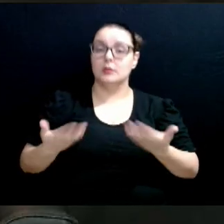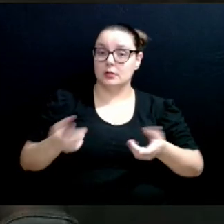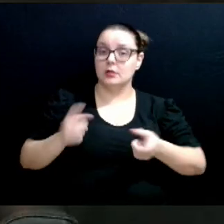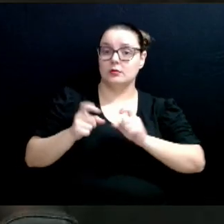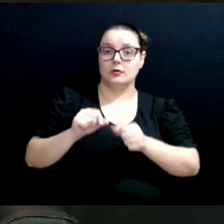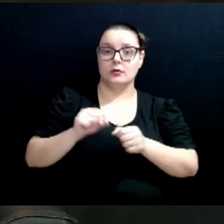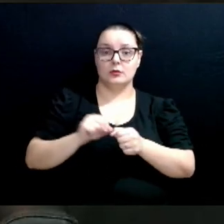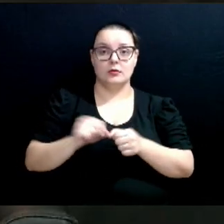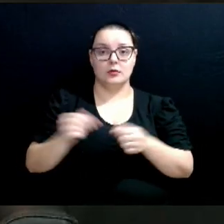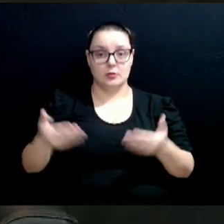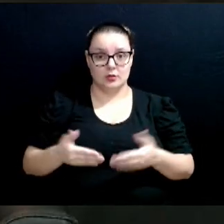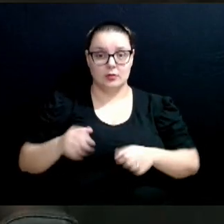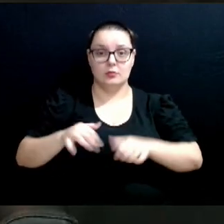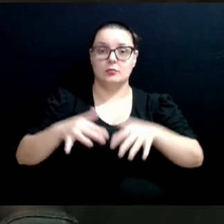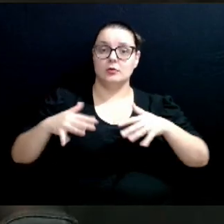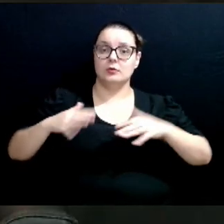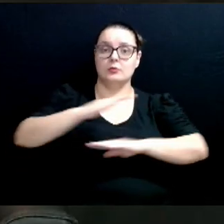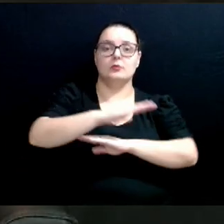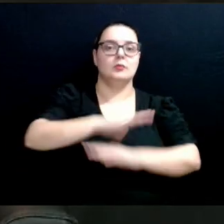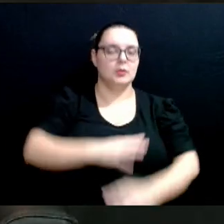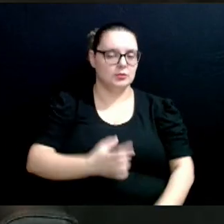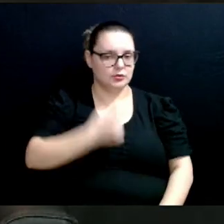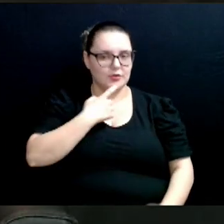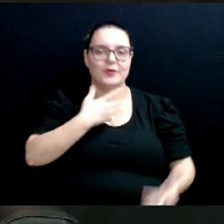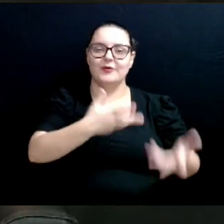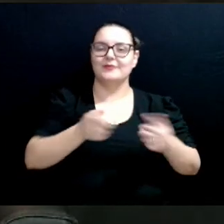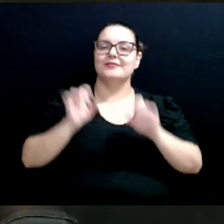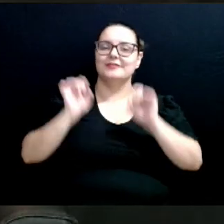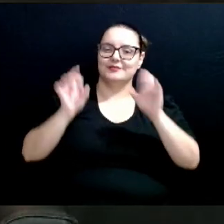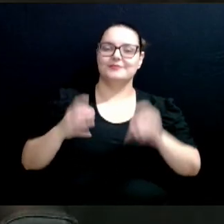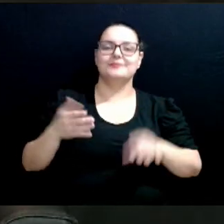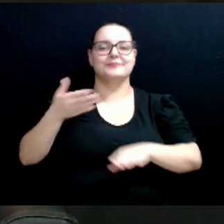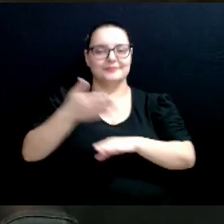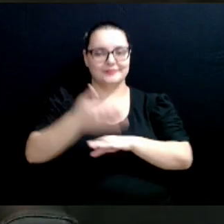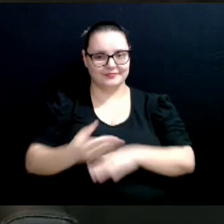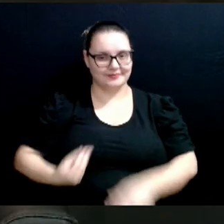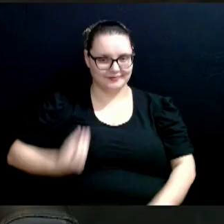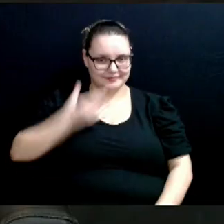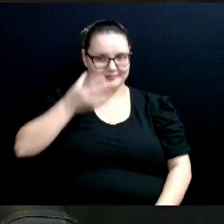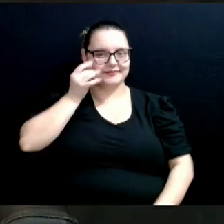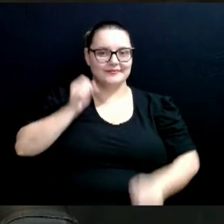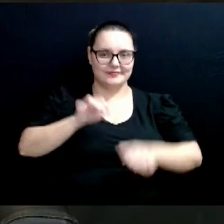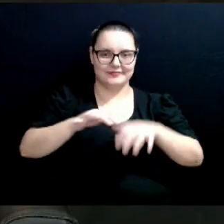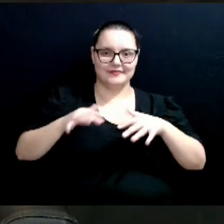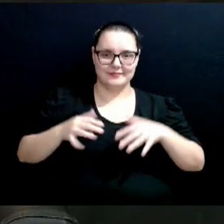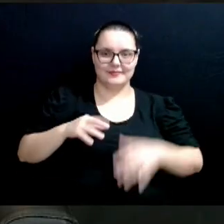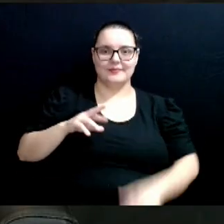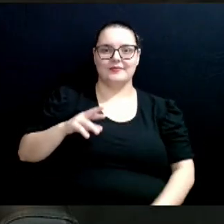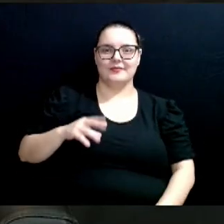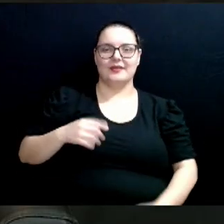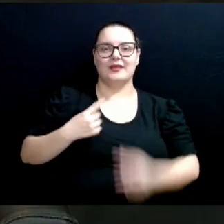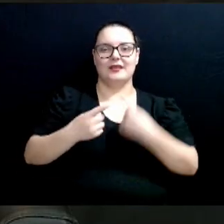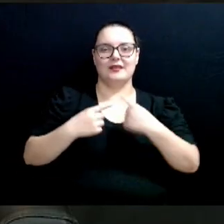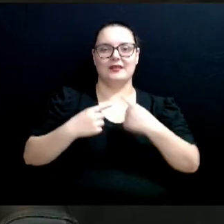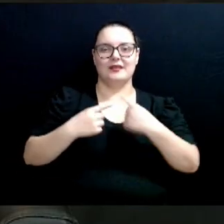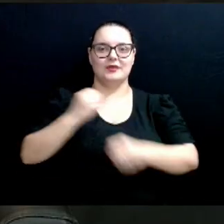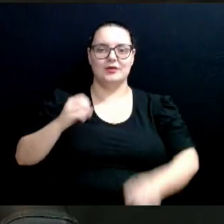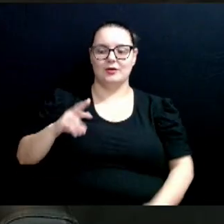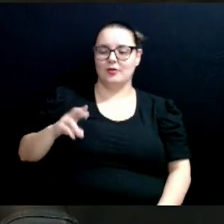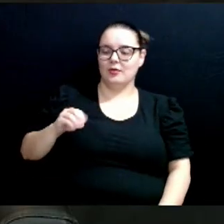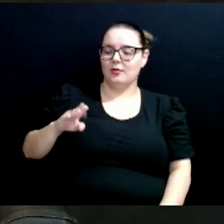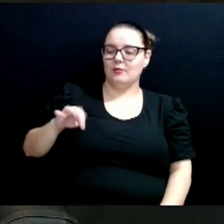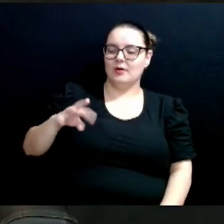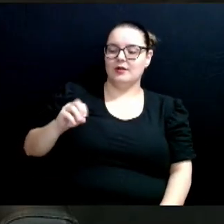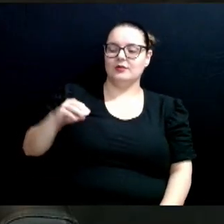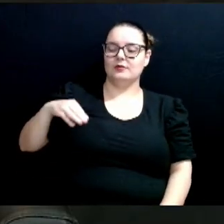hoje no plenário da Câmara. Você é convidado especial para participar ao vivo no plenário. Avenida Engenheiro Roberto Mante, número 66, no